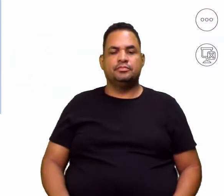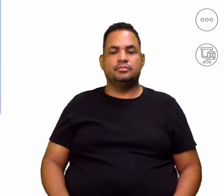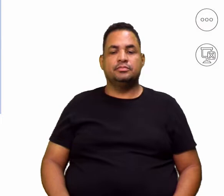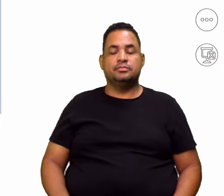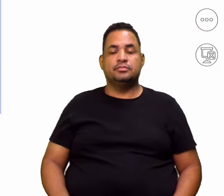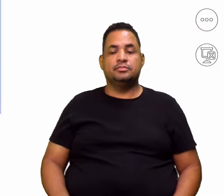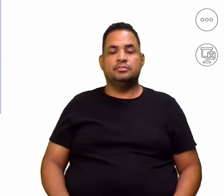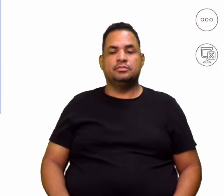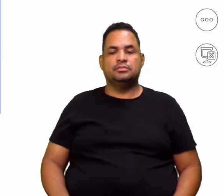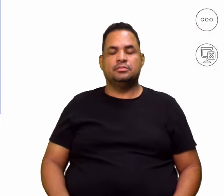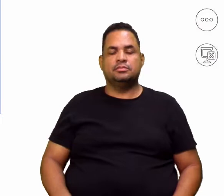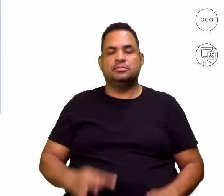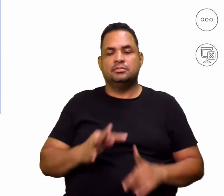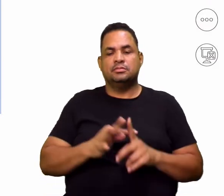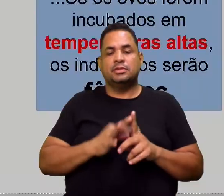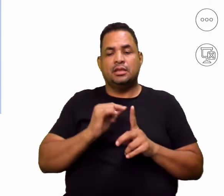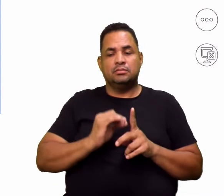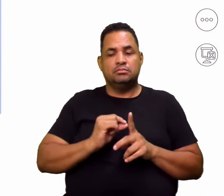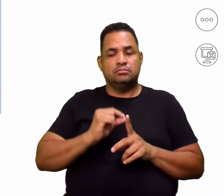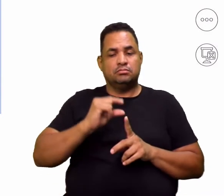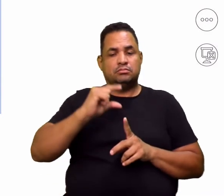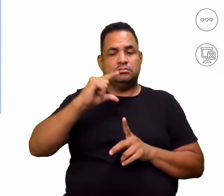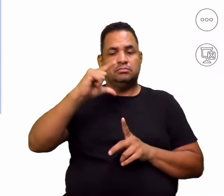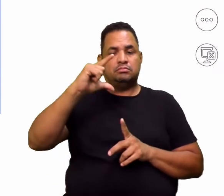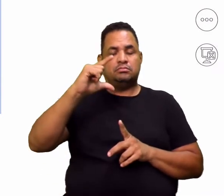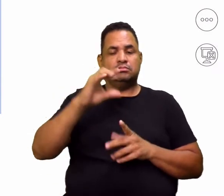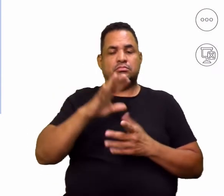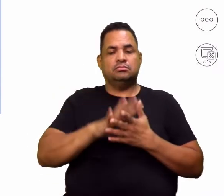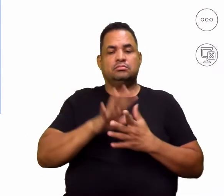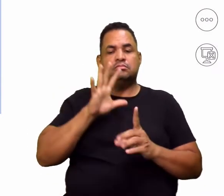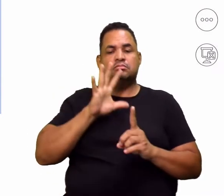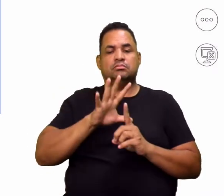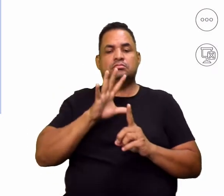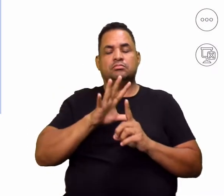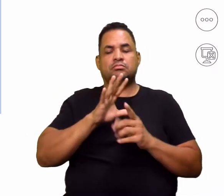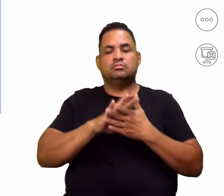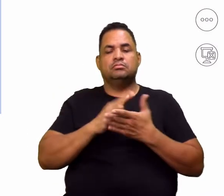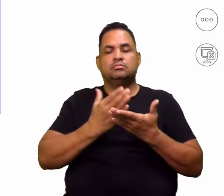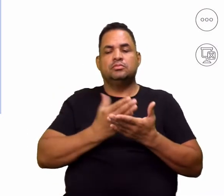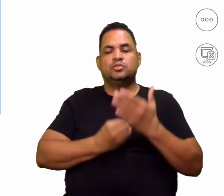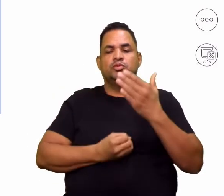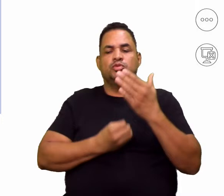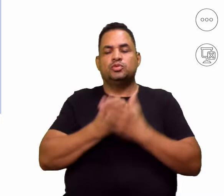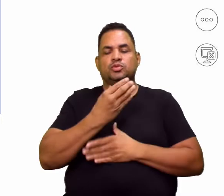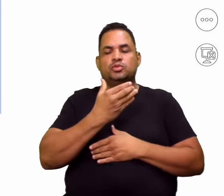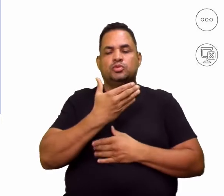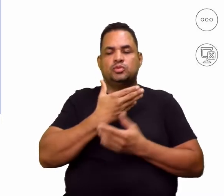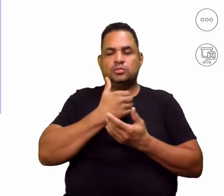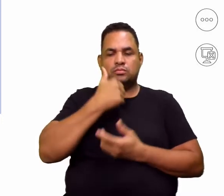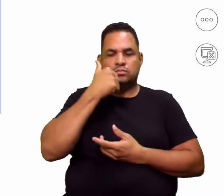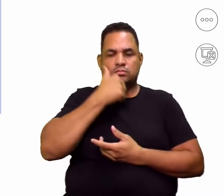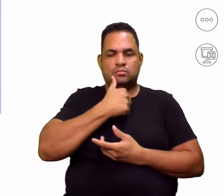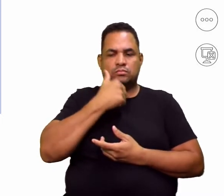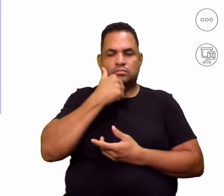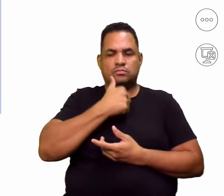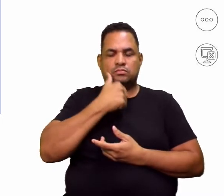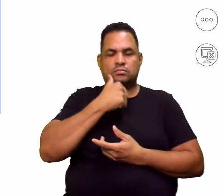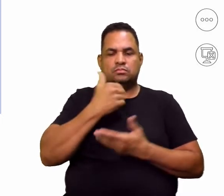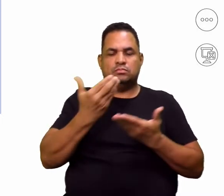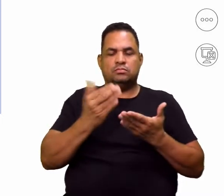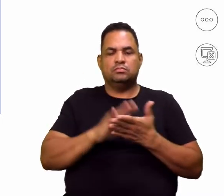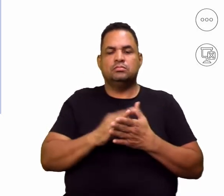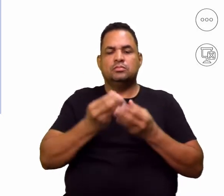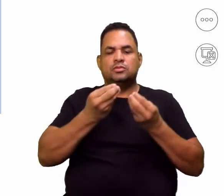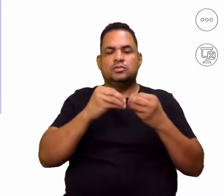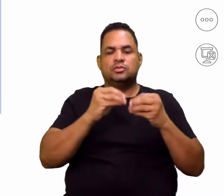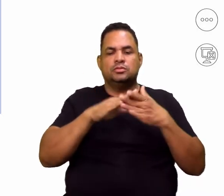E temperaturas altas vão fazer com que as fêmeas surjam aí e eclodam nesses ovos que